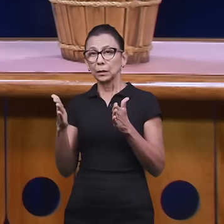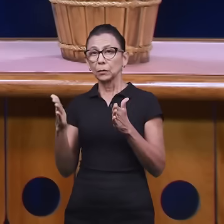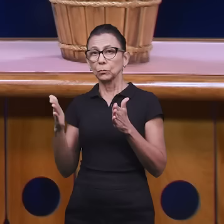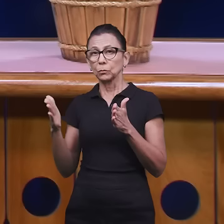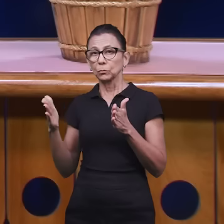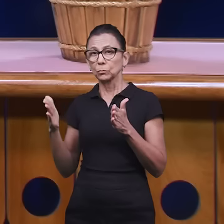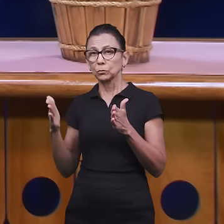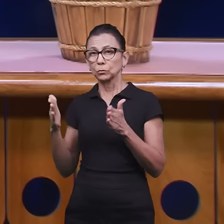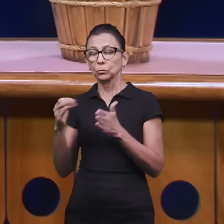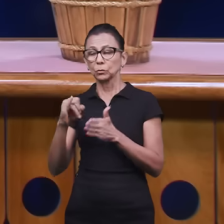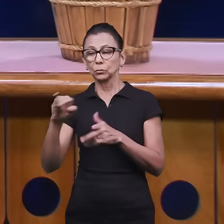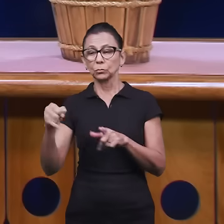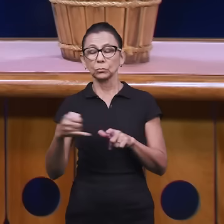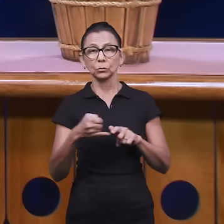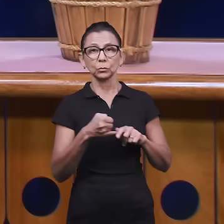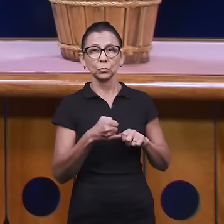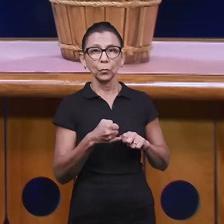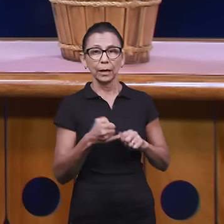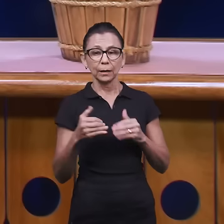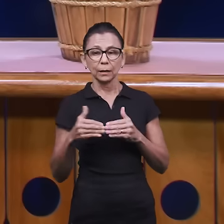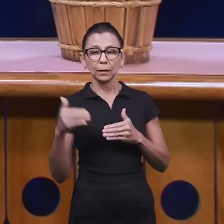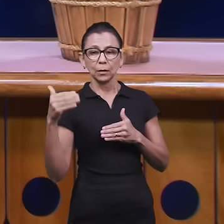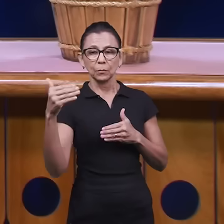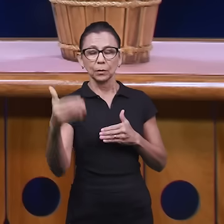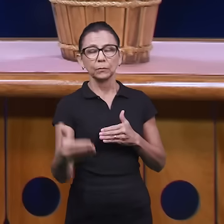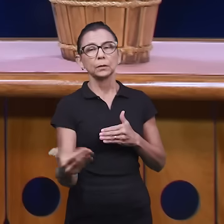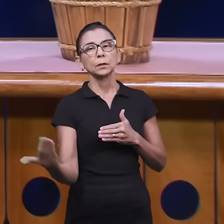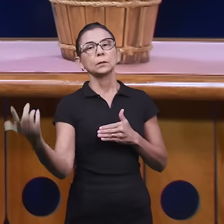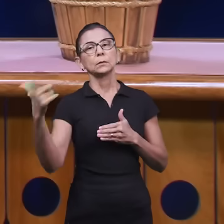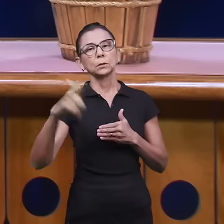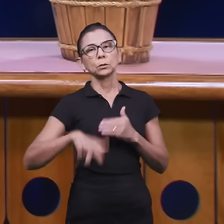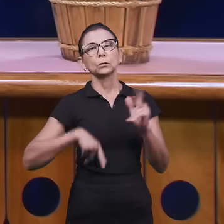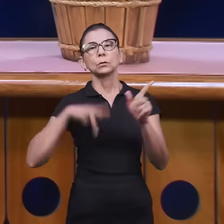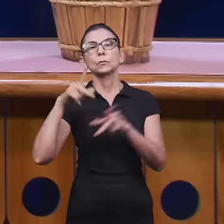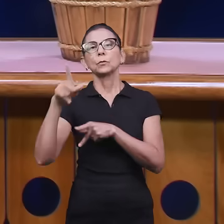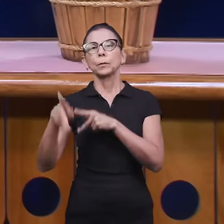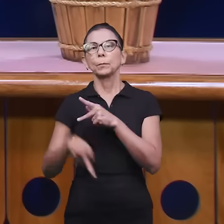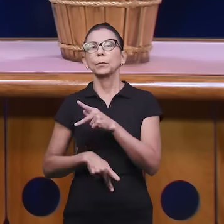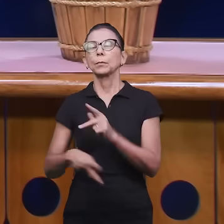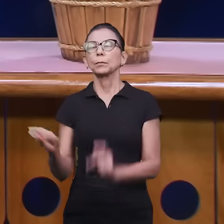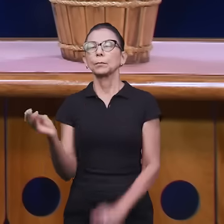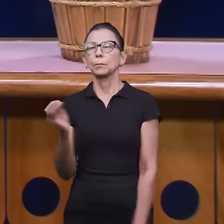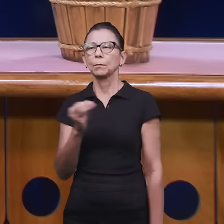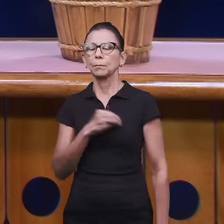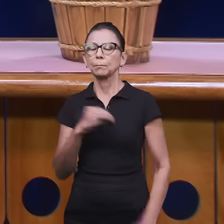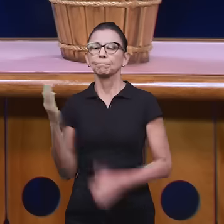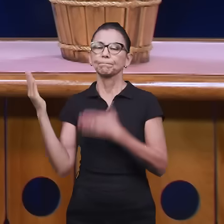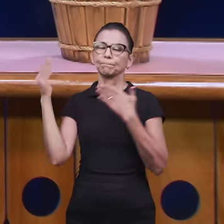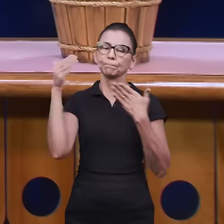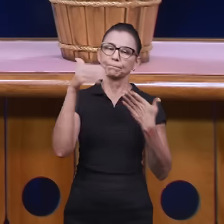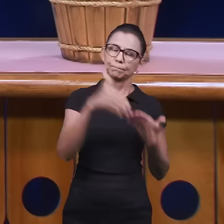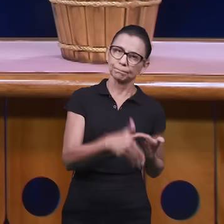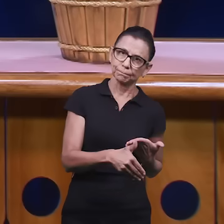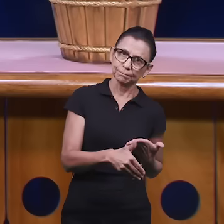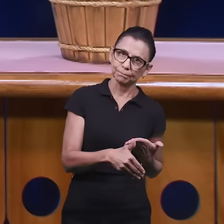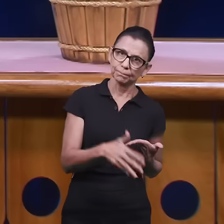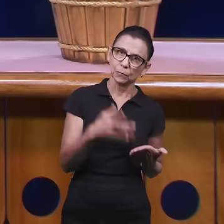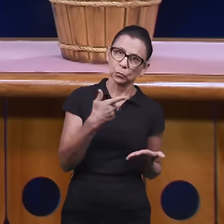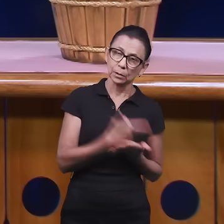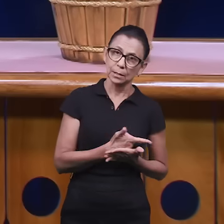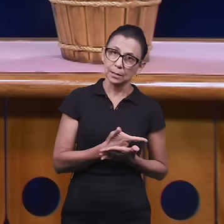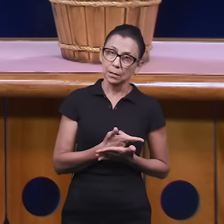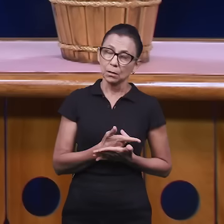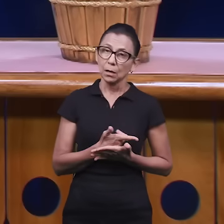Josué, o povo se corrompe novamente e agora o povo está debaixo do domínio